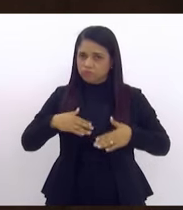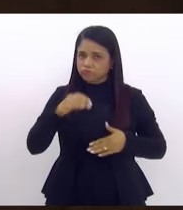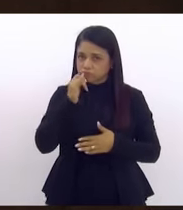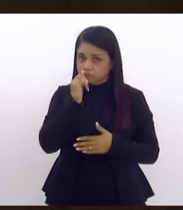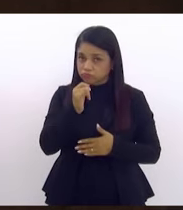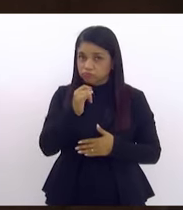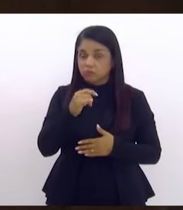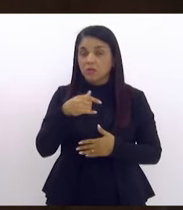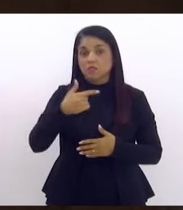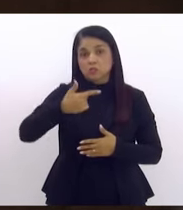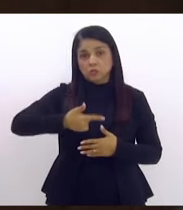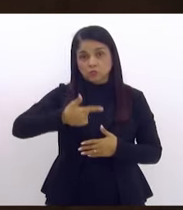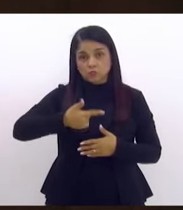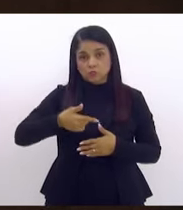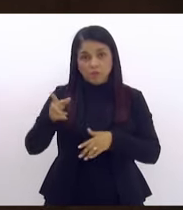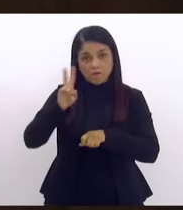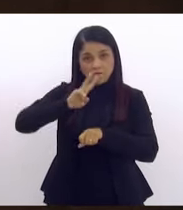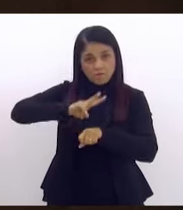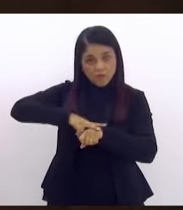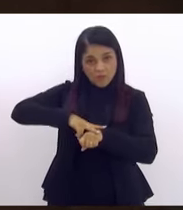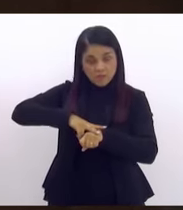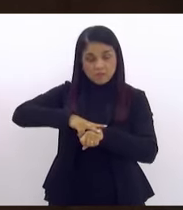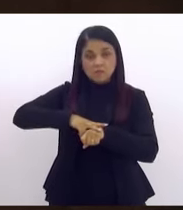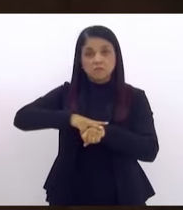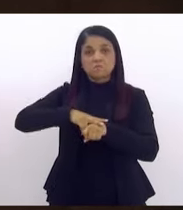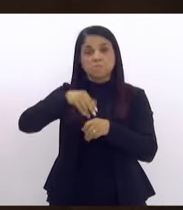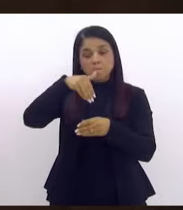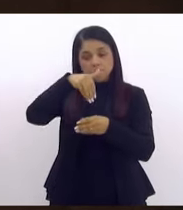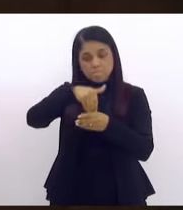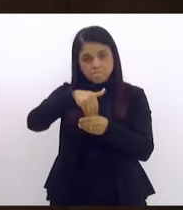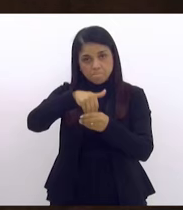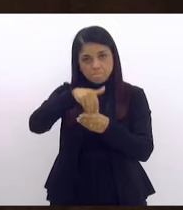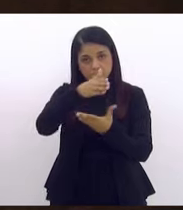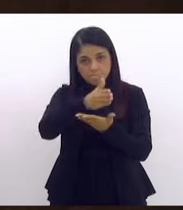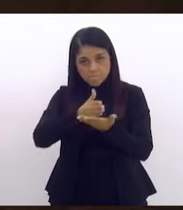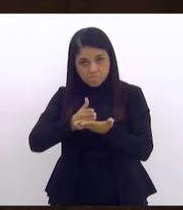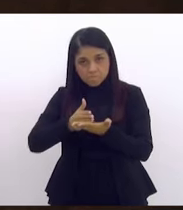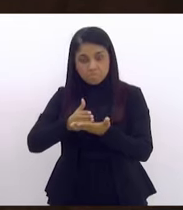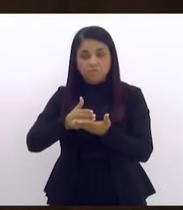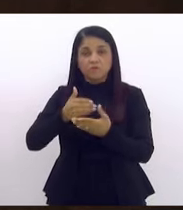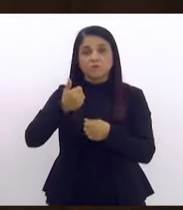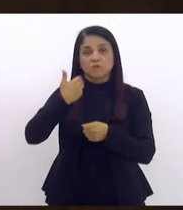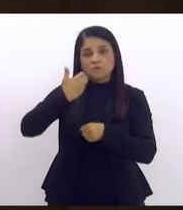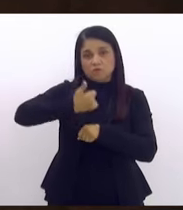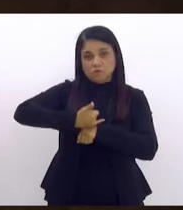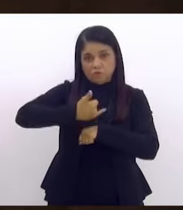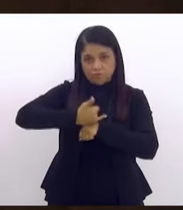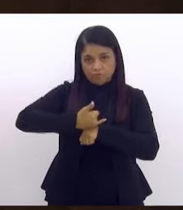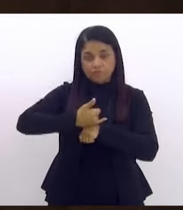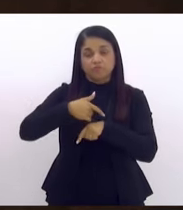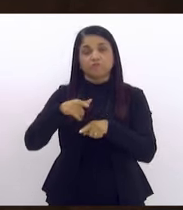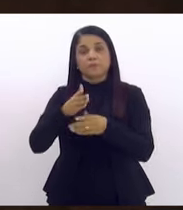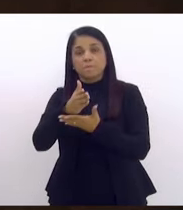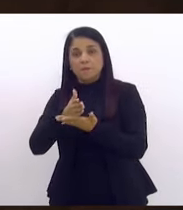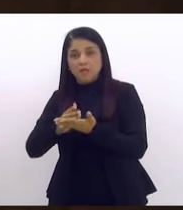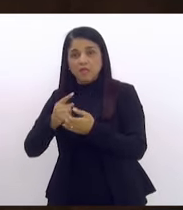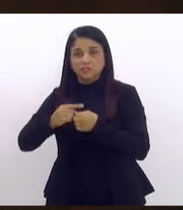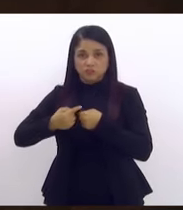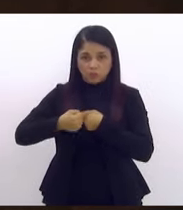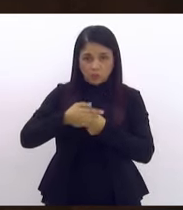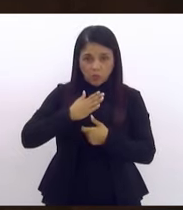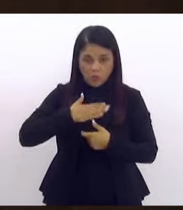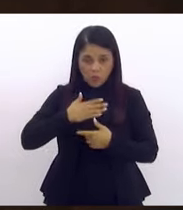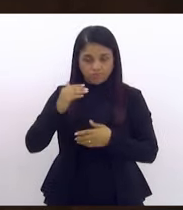a metade dos votos na capital e a metade dos votos no interior. Vejo muitos deputados, deputado Rafael Nobre, deputado